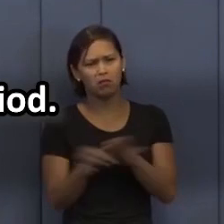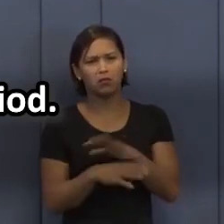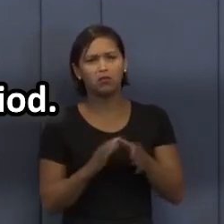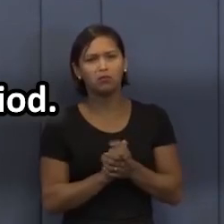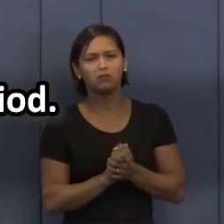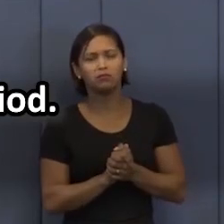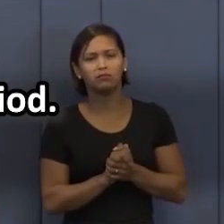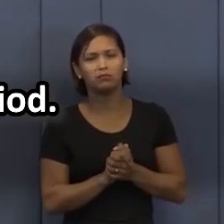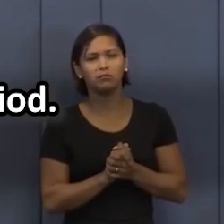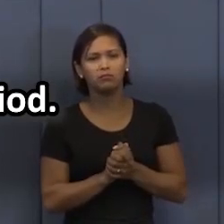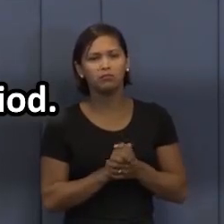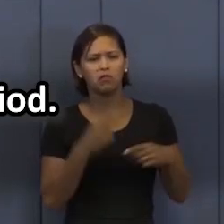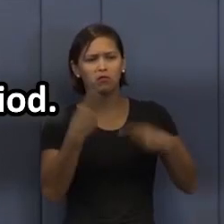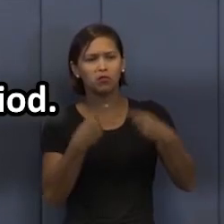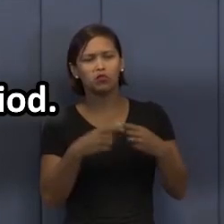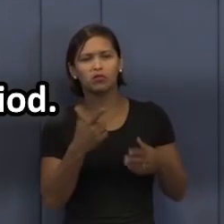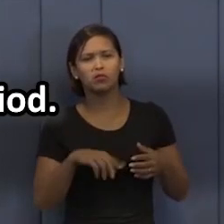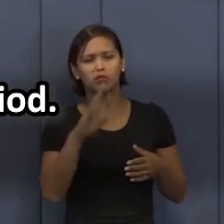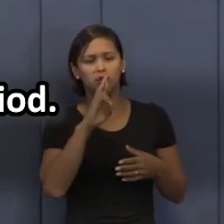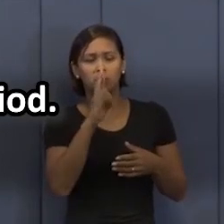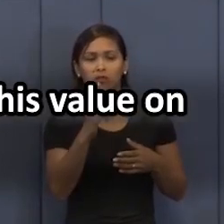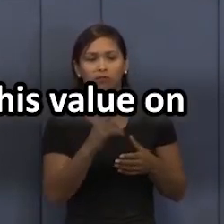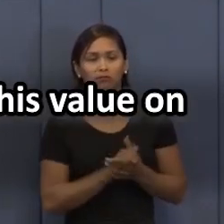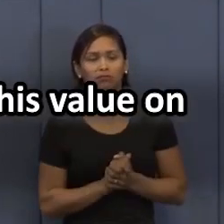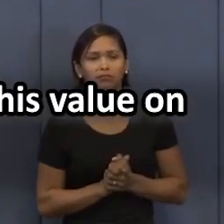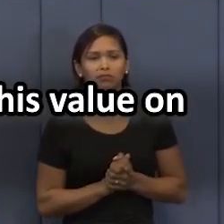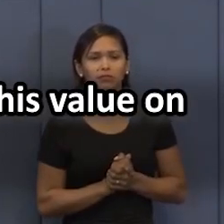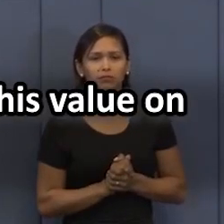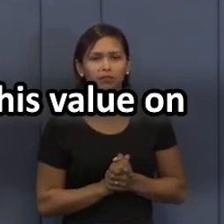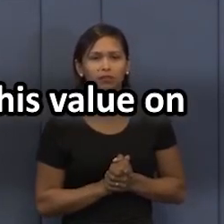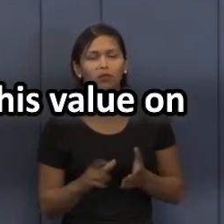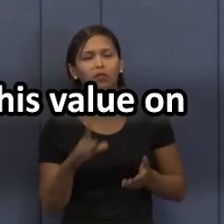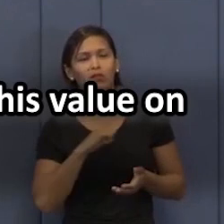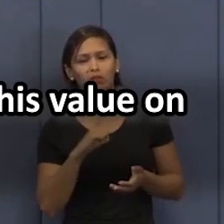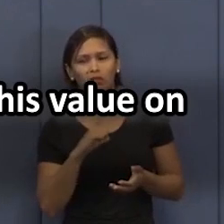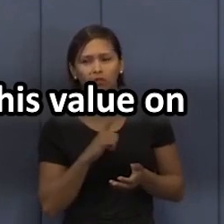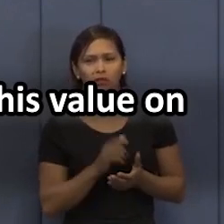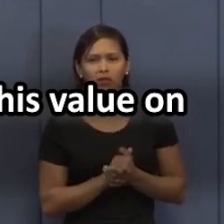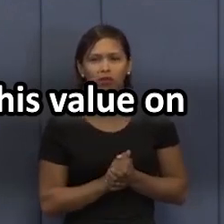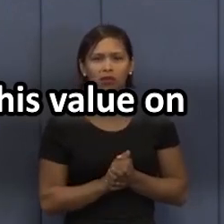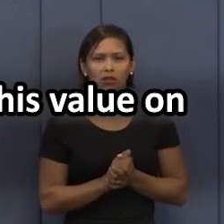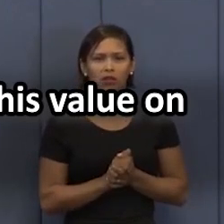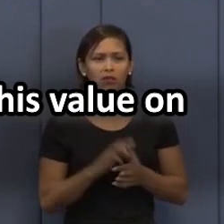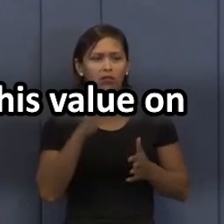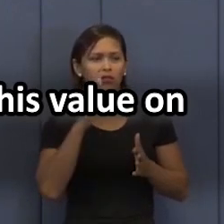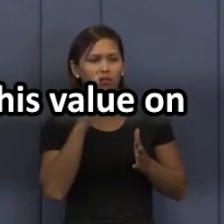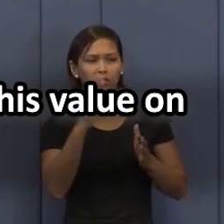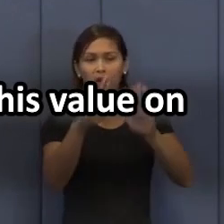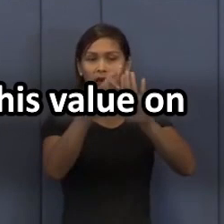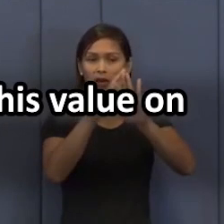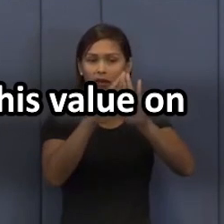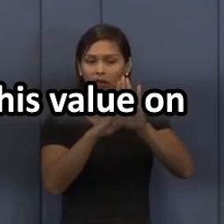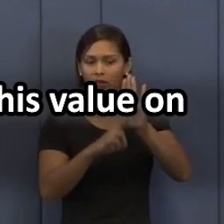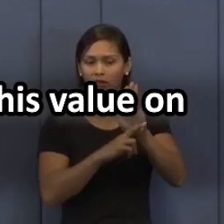disser que é para acabar com a tourada, acabou, encerrou o assunto, não vou discutir o assunto. Por quê? Porque, tá, enfim, existe uma nova ordem